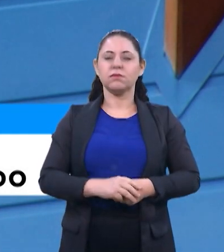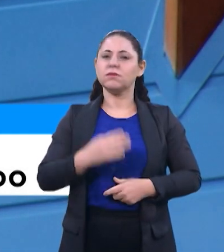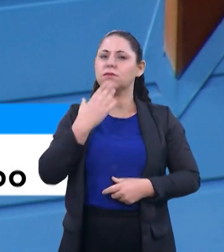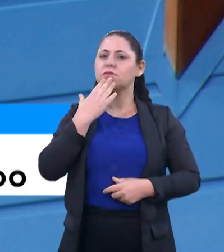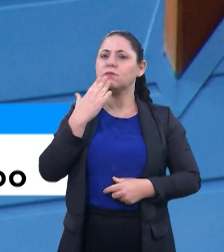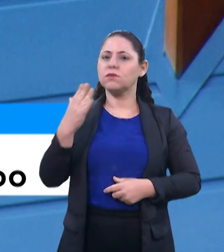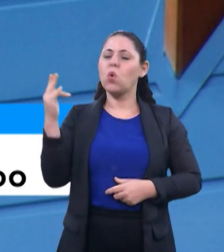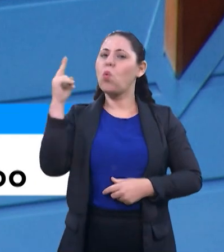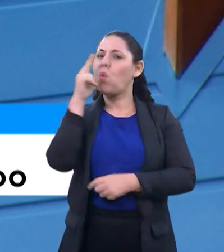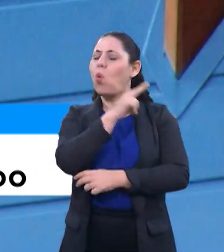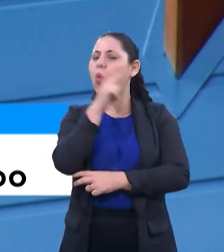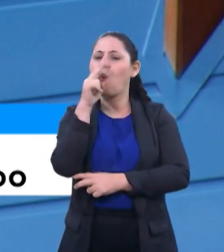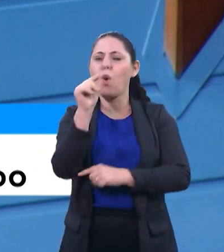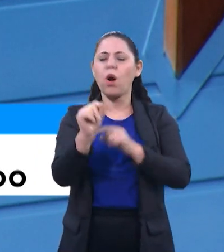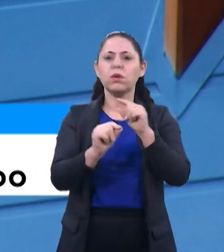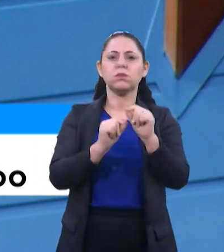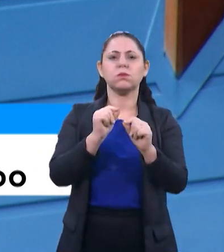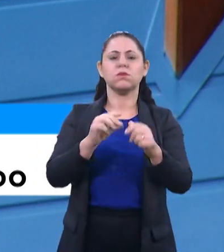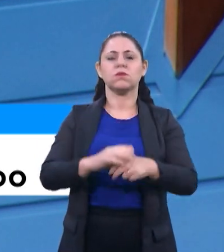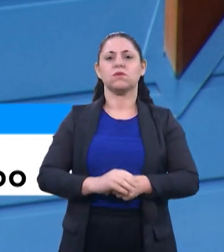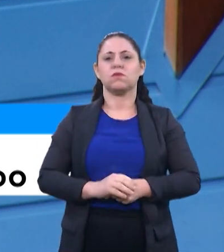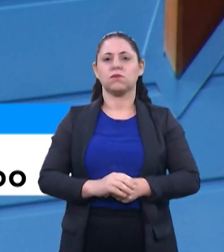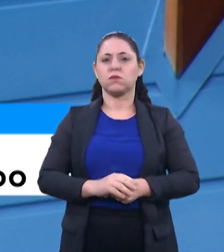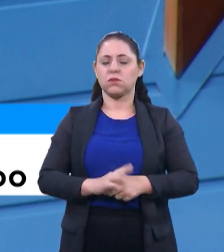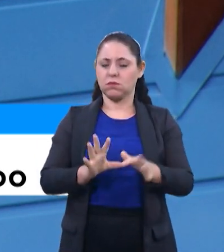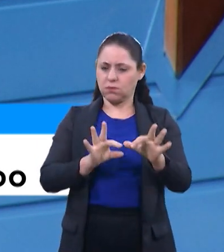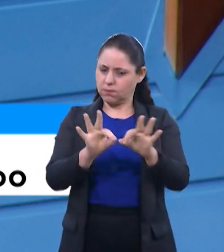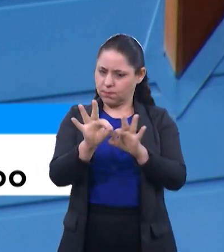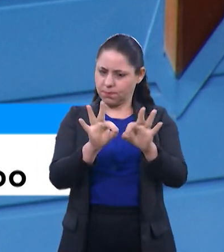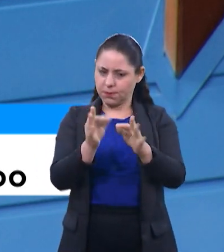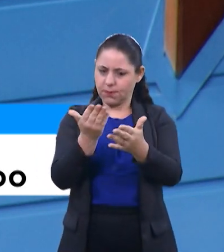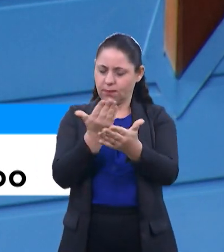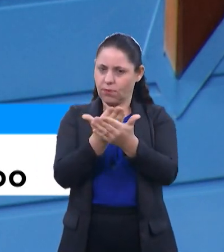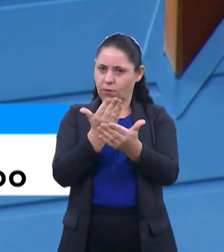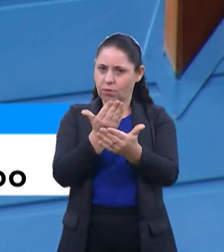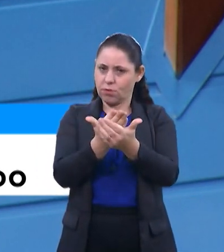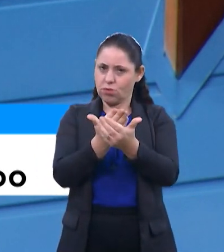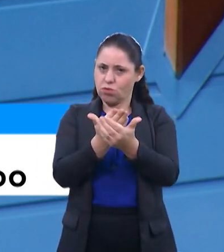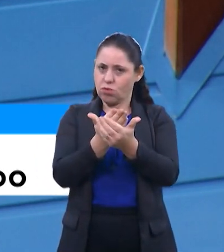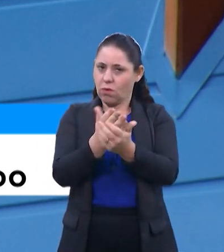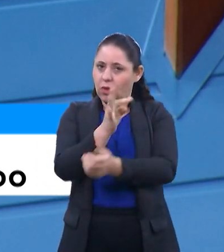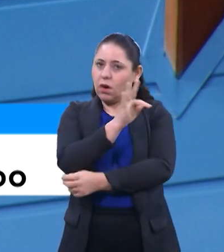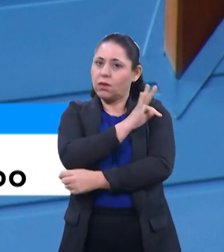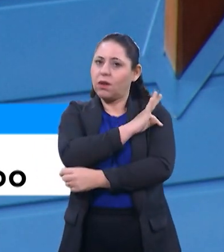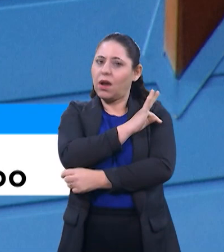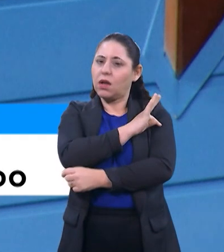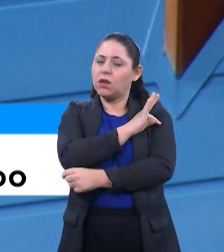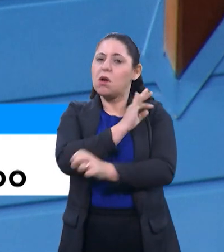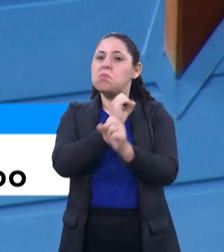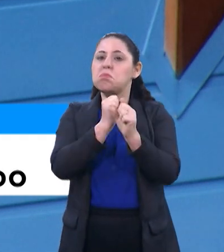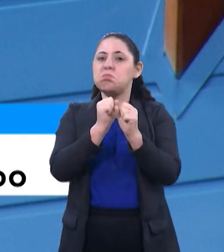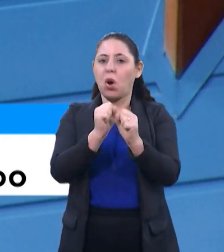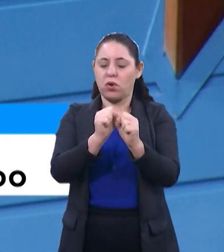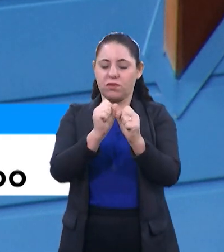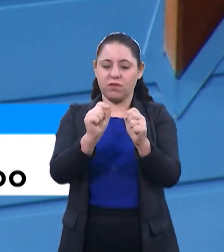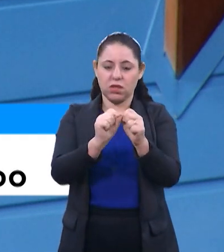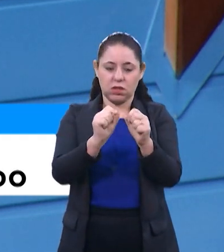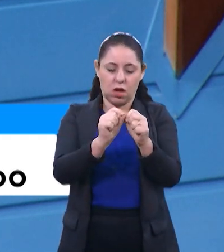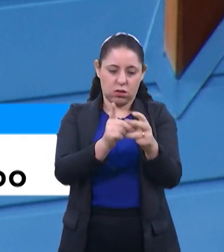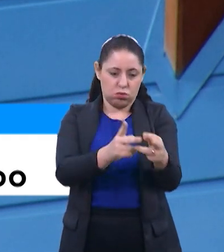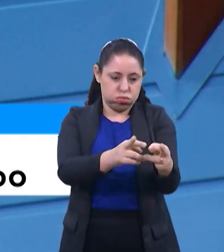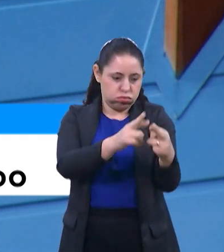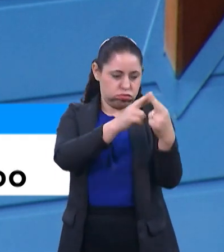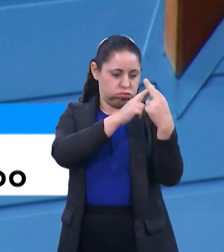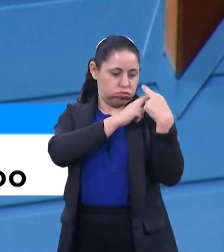Solicitando com urgência a elaboração de estudos técnicos que viabilizem a estadualização,